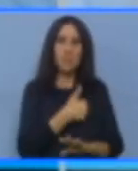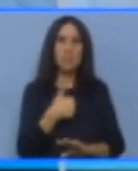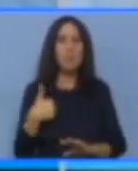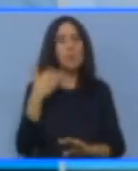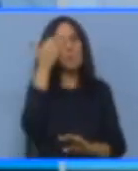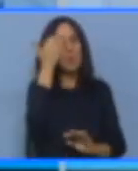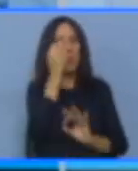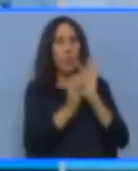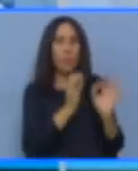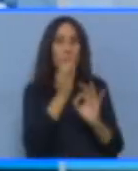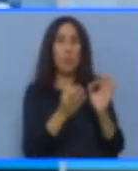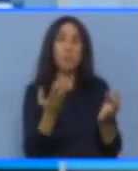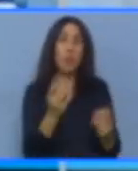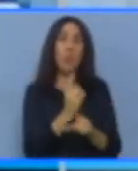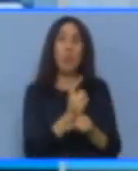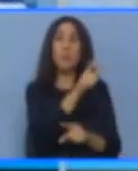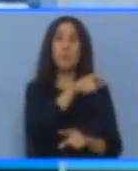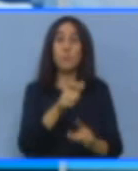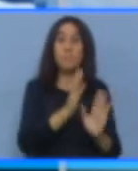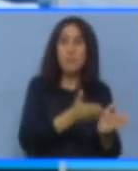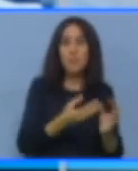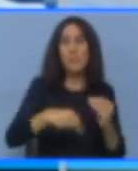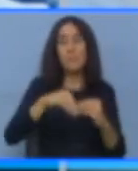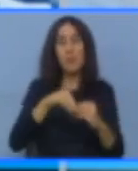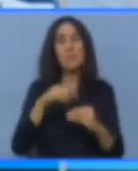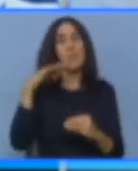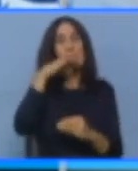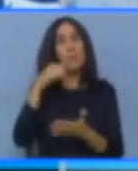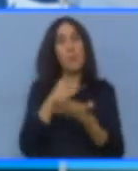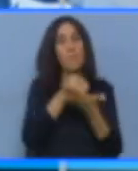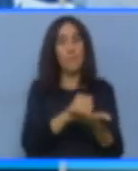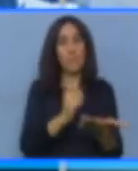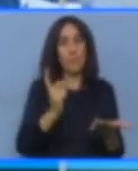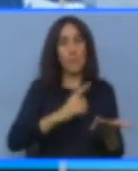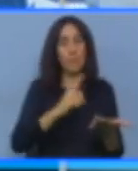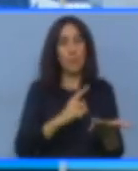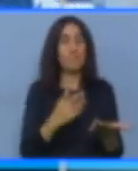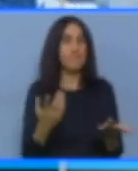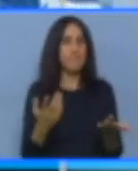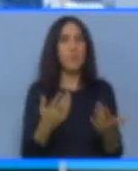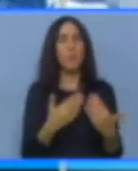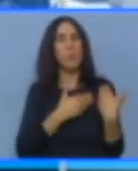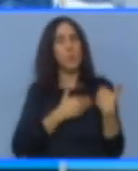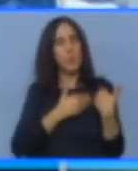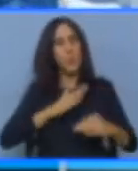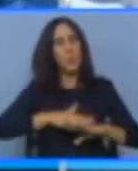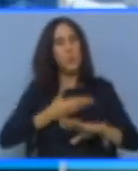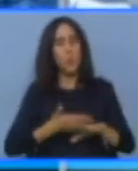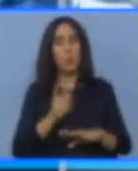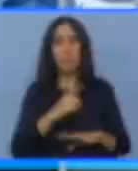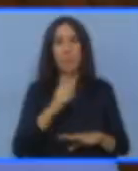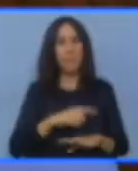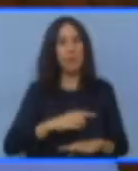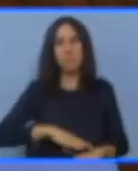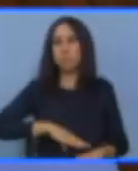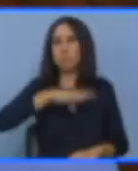mental, quer às pessoas que carecem deles, quer ou no apoio às famílias que muitas vezes têm um peso grande e muitas vezes entram em burnout